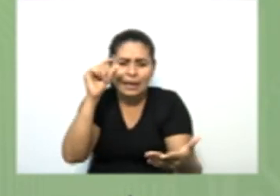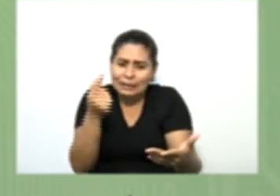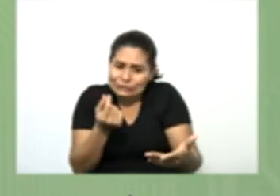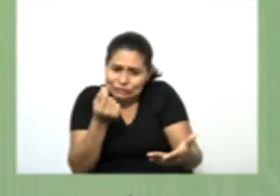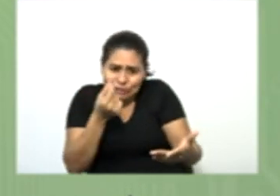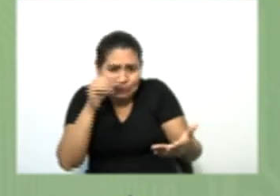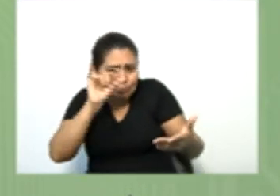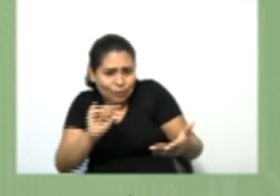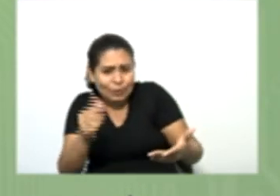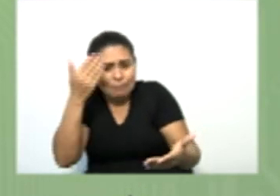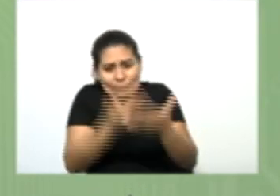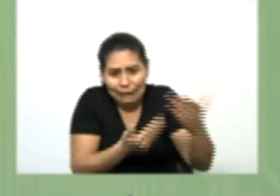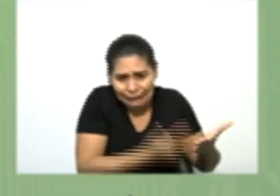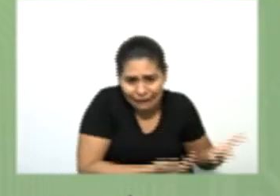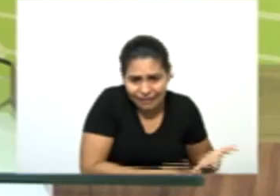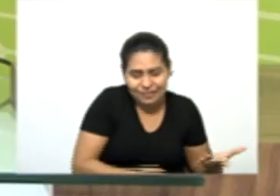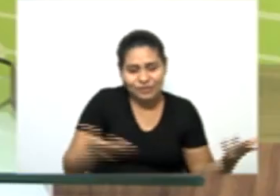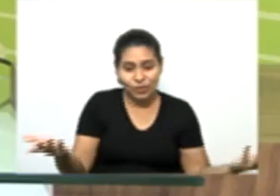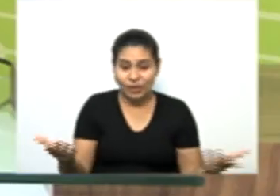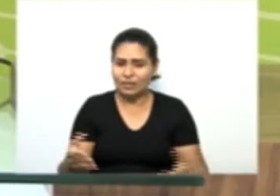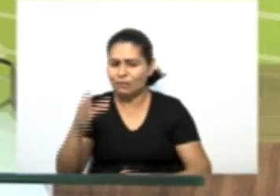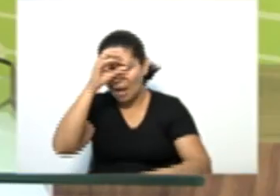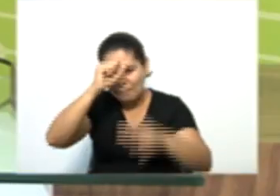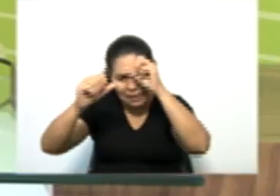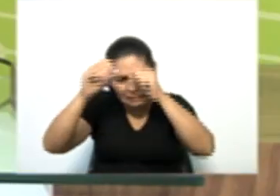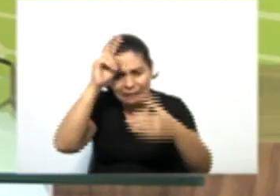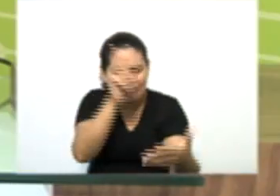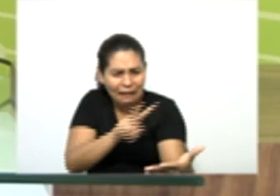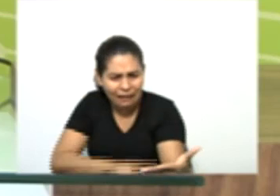e perde muito. Vamos ler, vamos aprender,